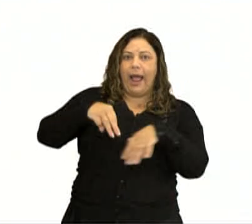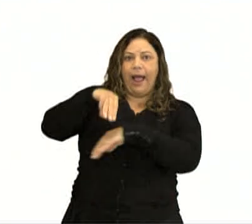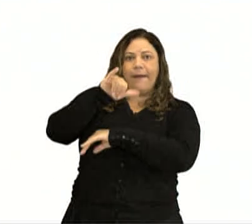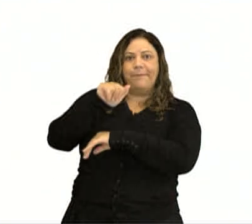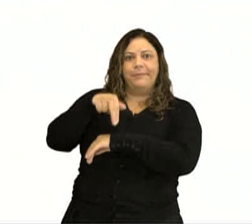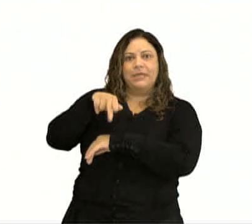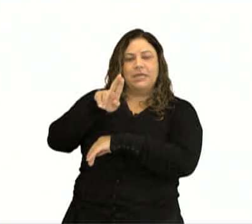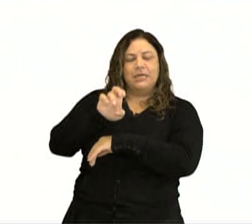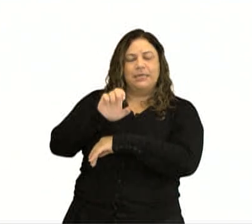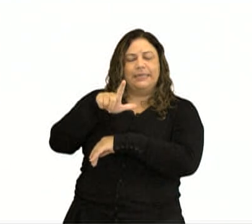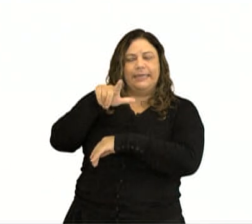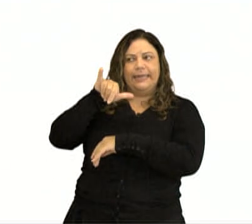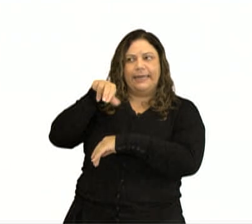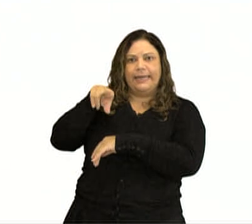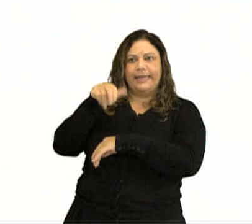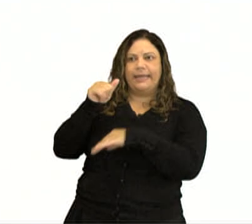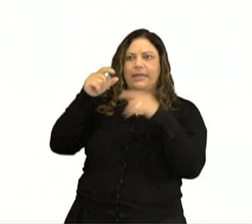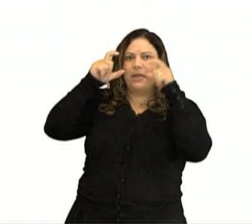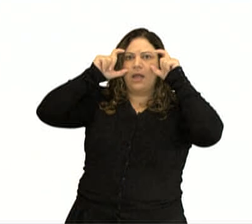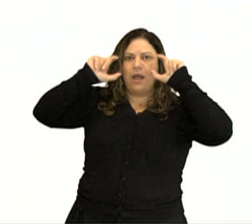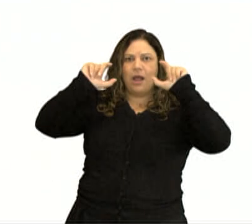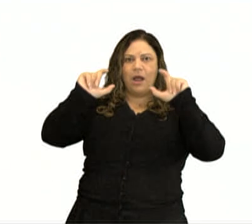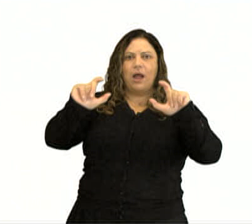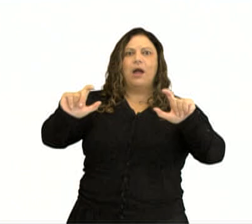olhar parado.